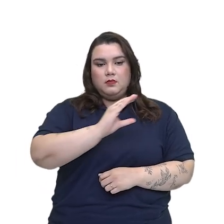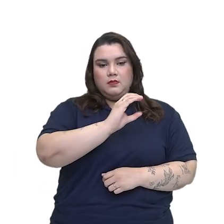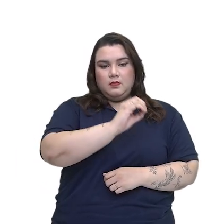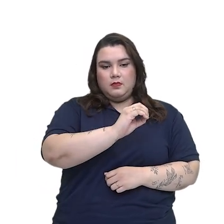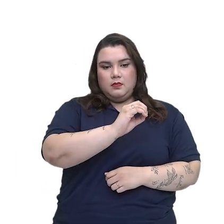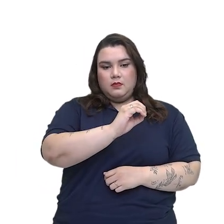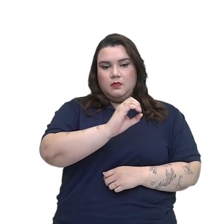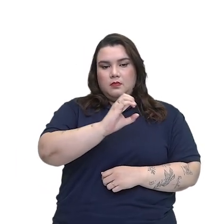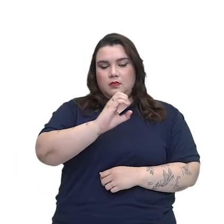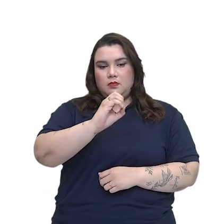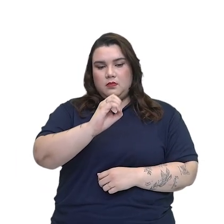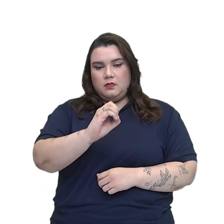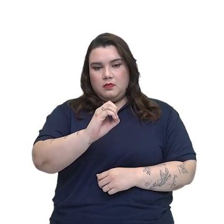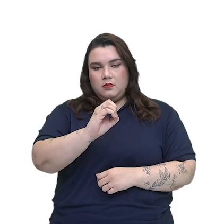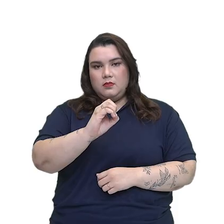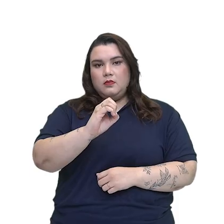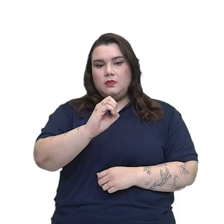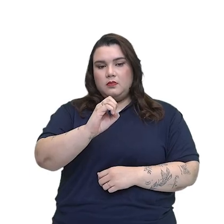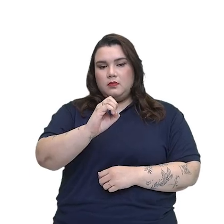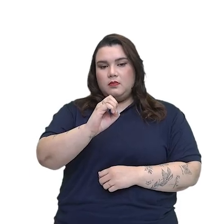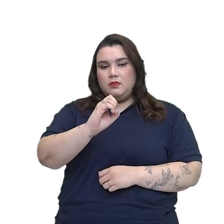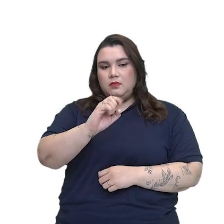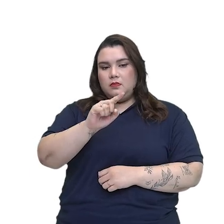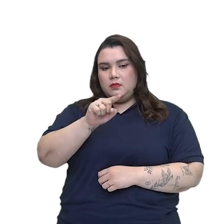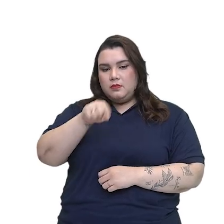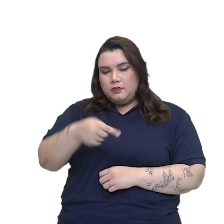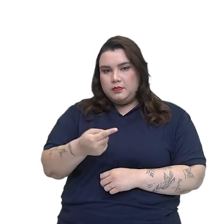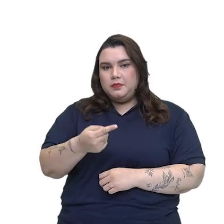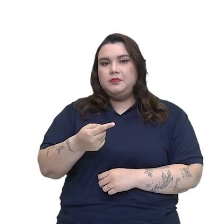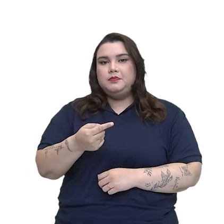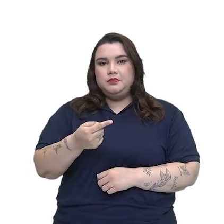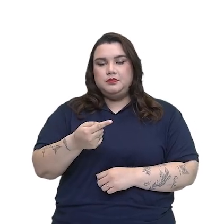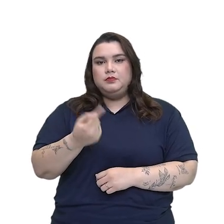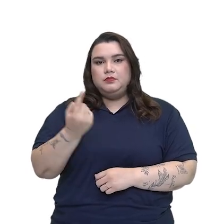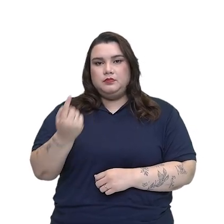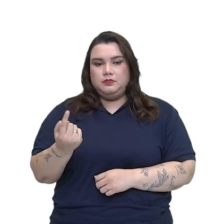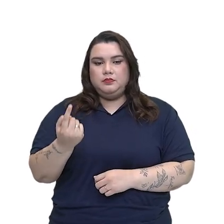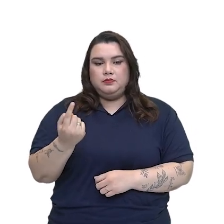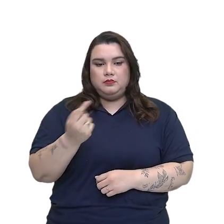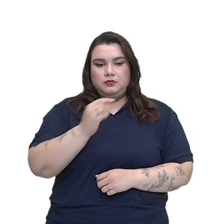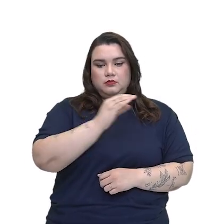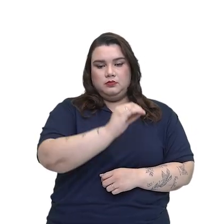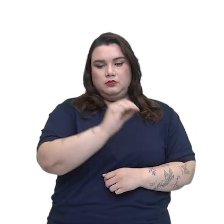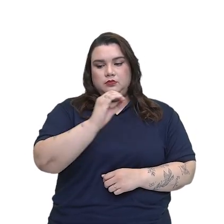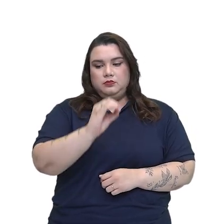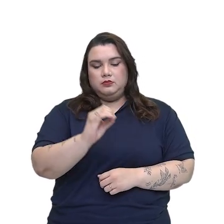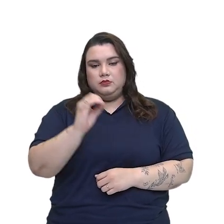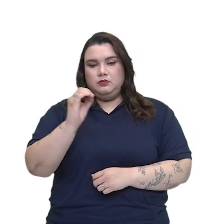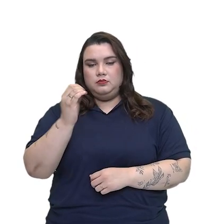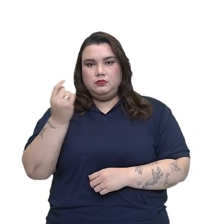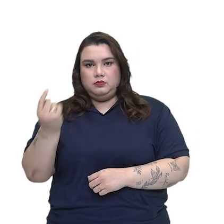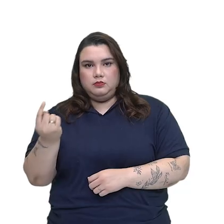ó. Uma, aqui, ó. 1, 2. Tá aqui, olha quanto deu.